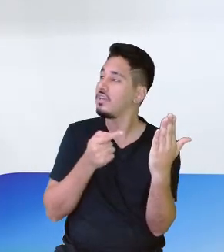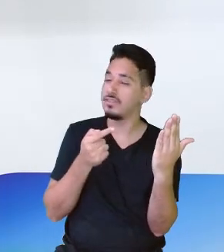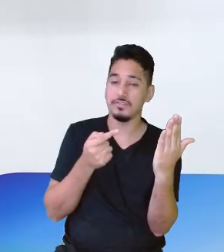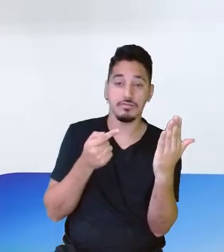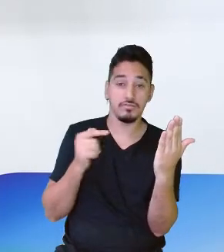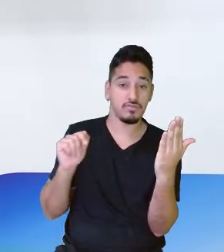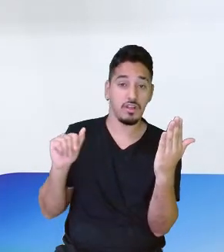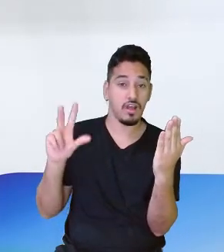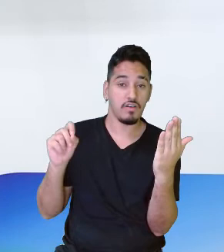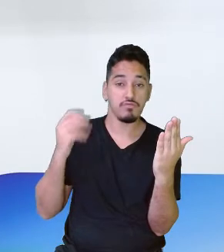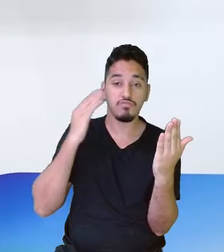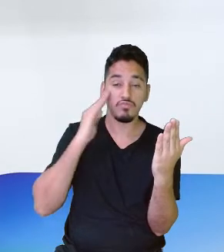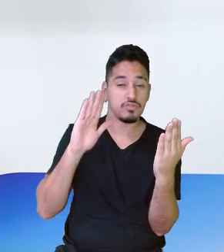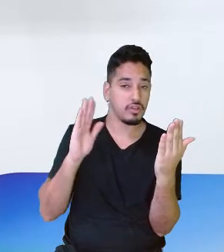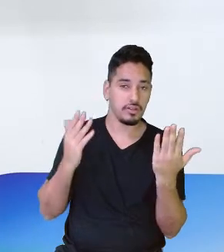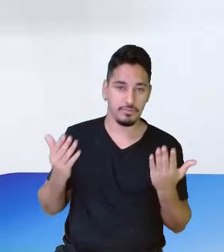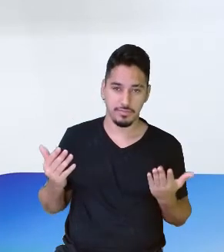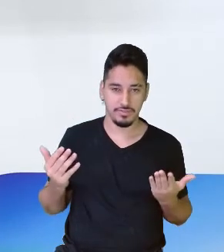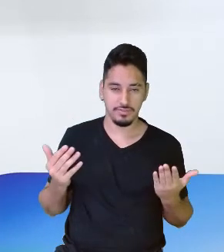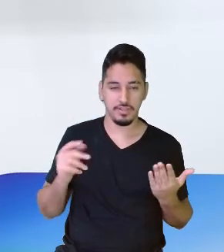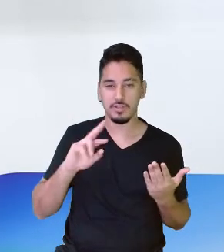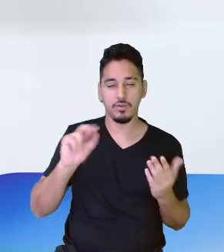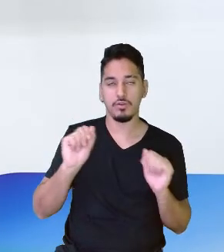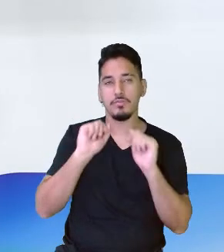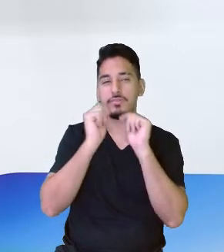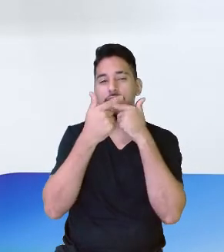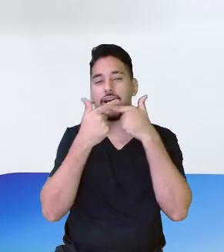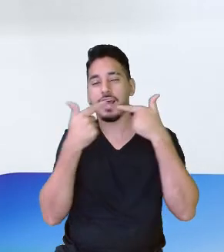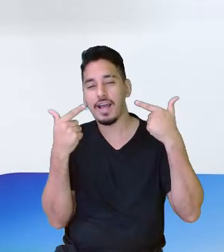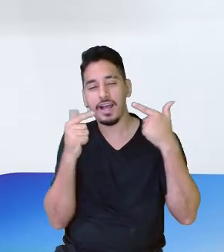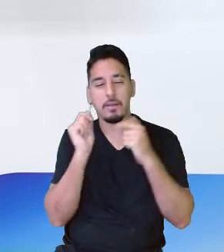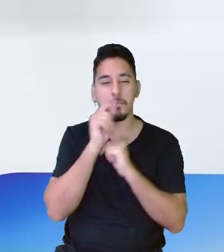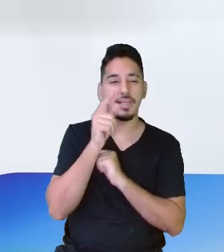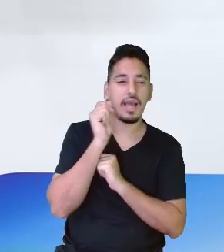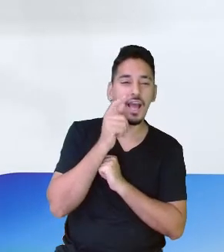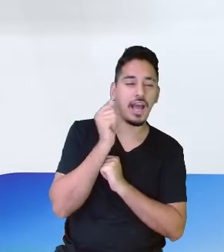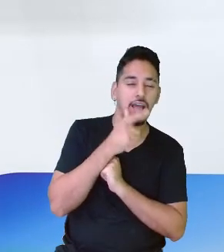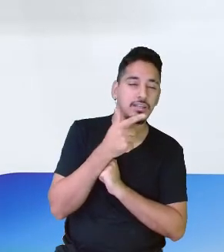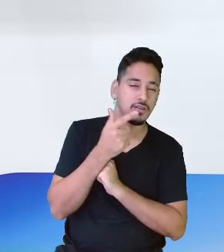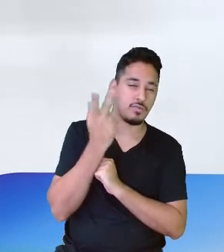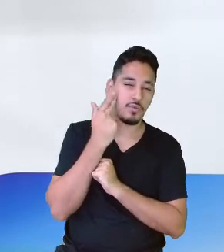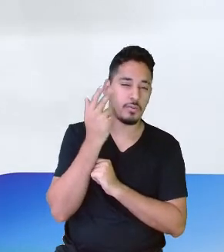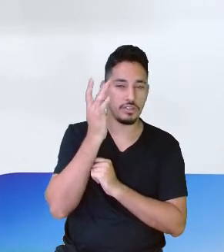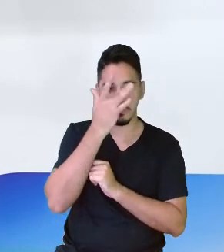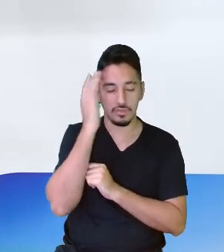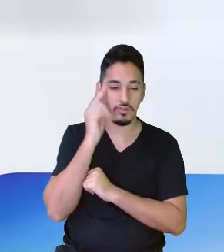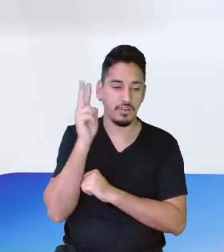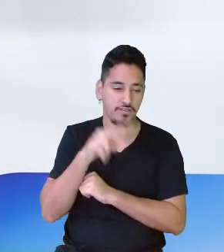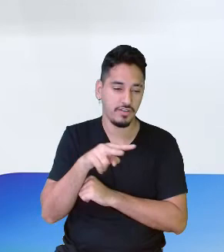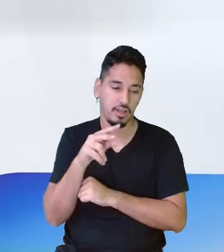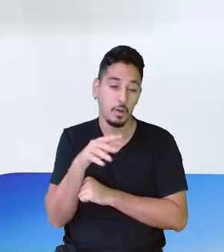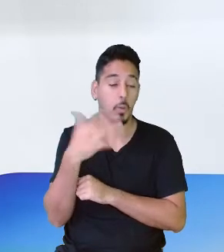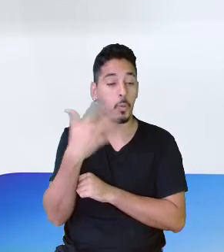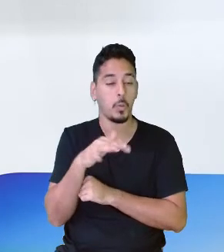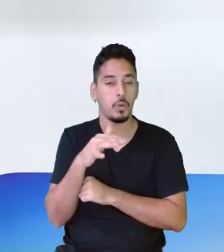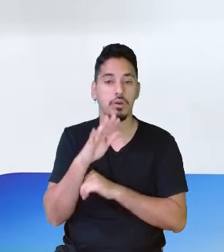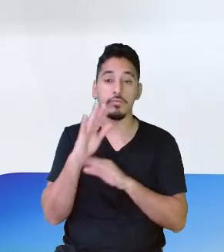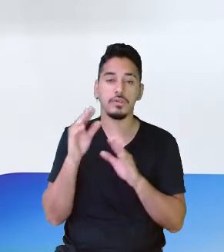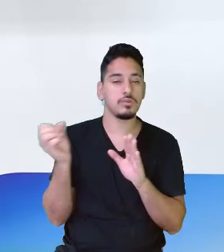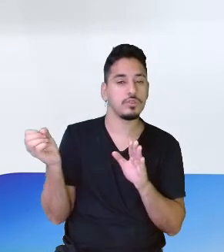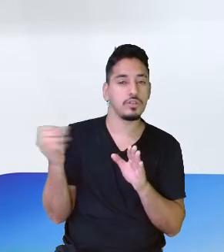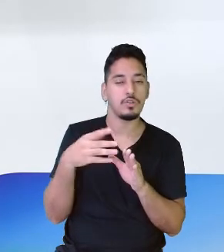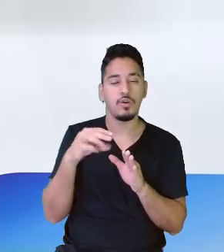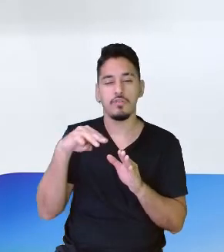é você trabalhar com comédia, não com comédia mesmo, como tradicionalmente as pessoas enxergam a comédia, mas sim com essa